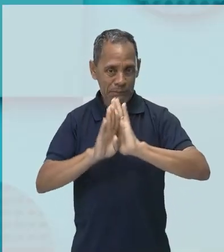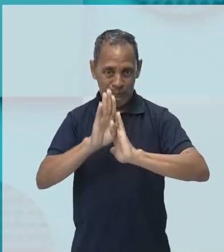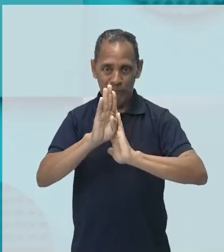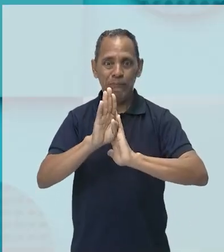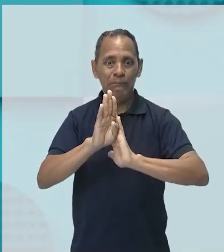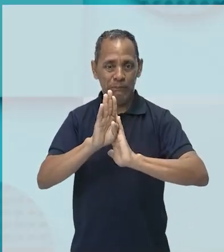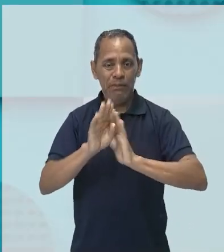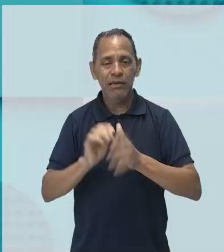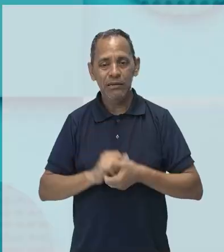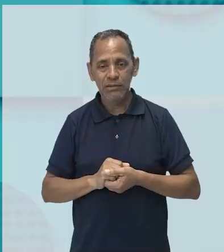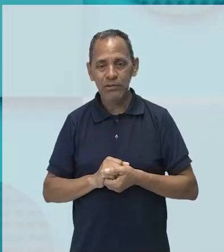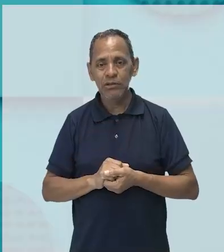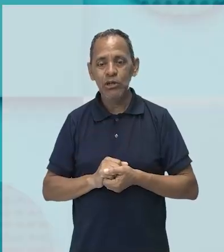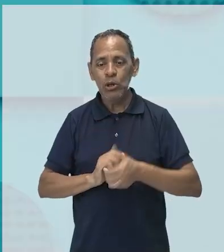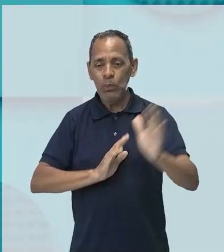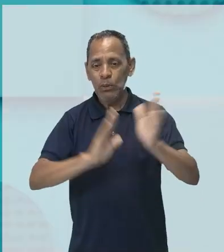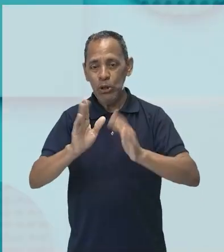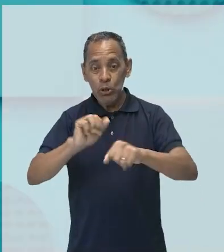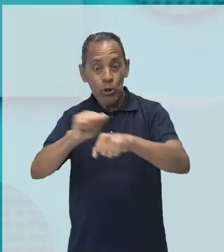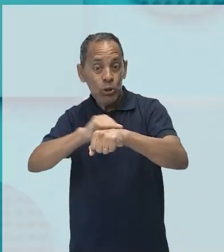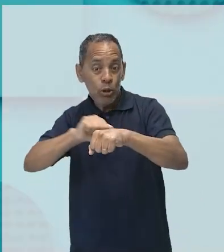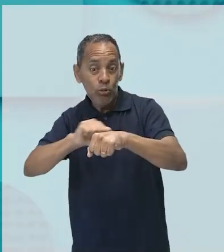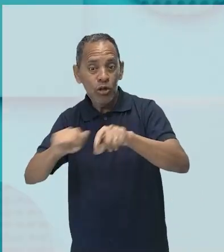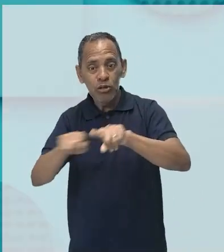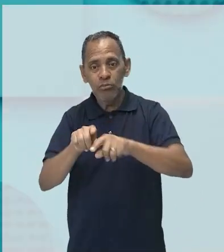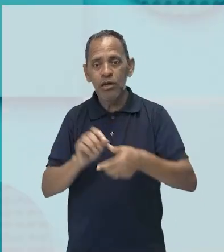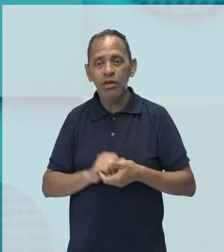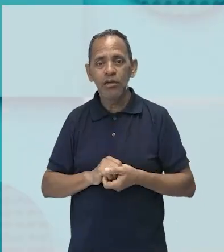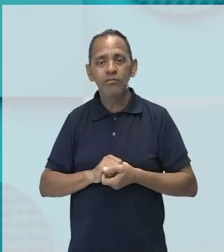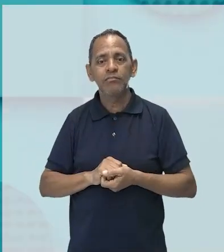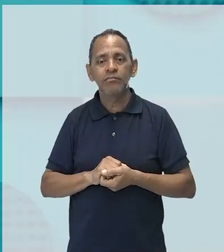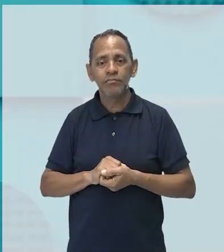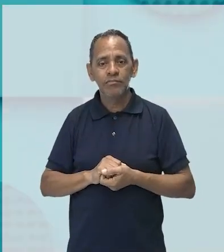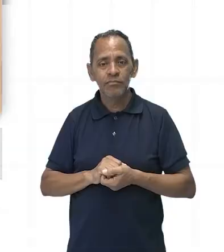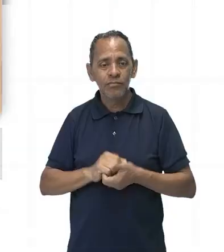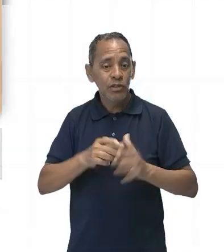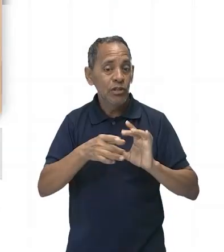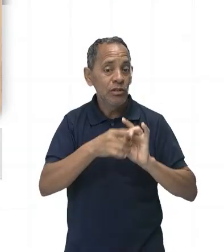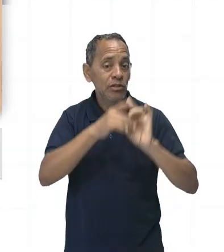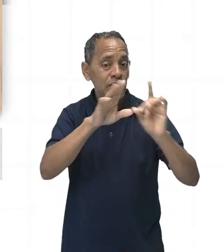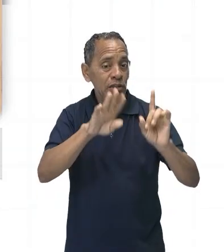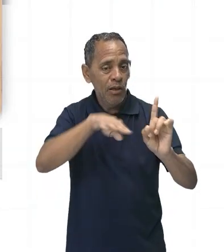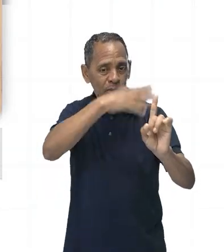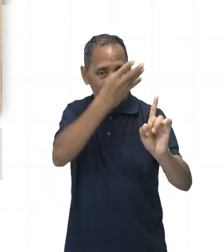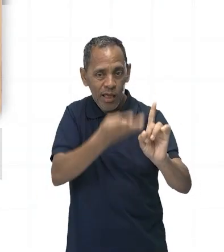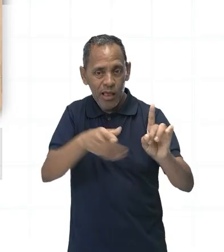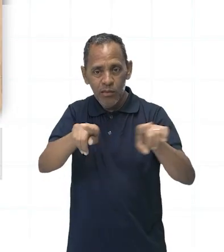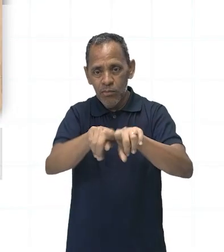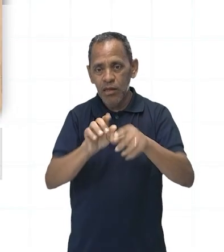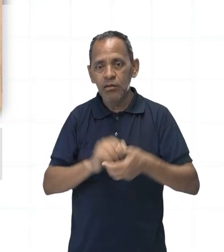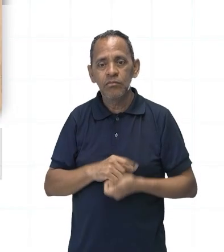né, no apogeu do ciclo da borracha, e sua inauguração se deu em